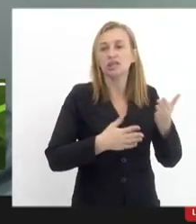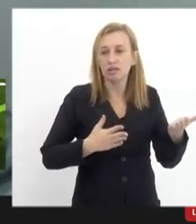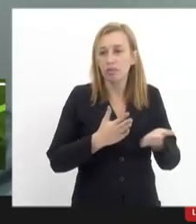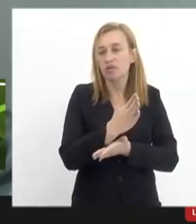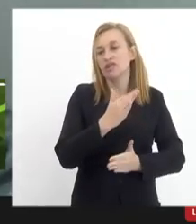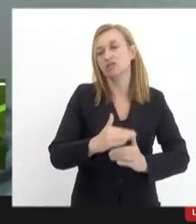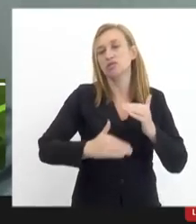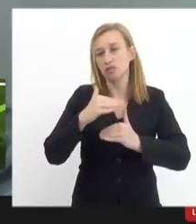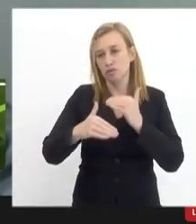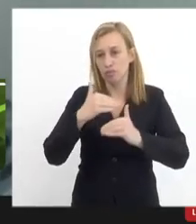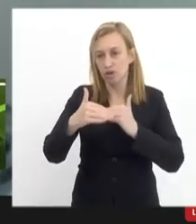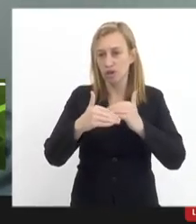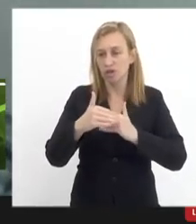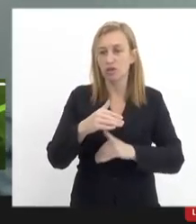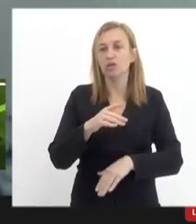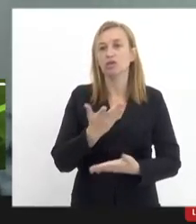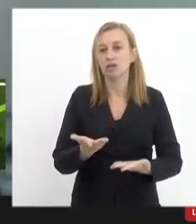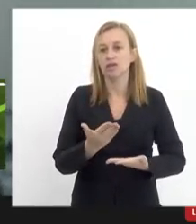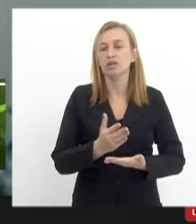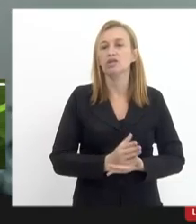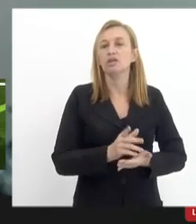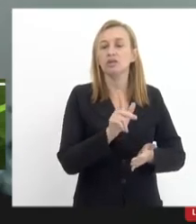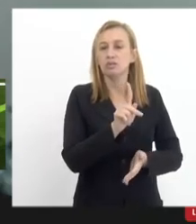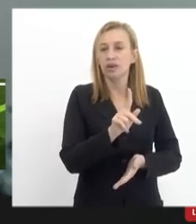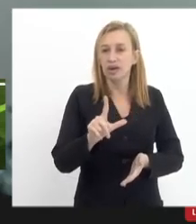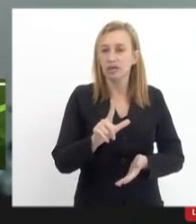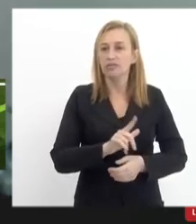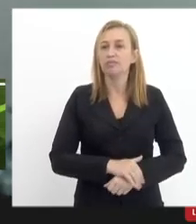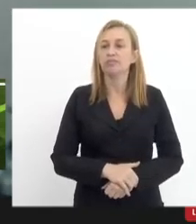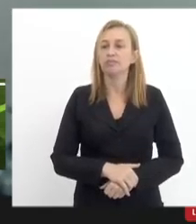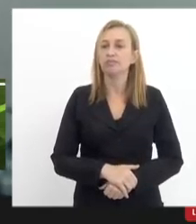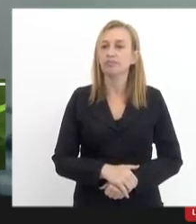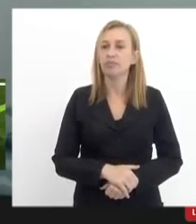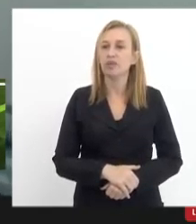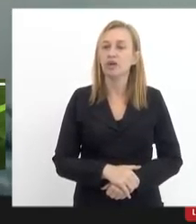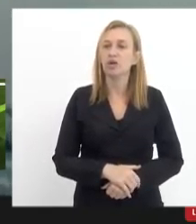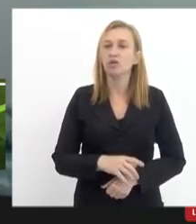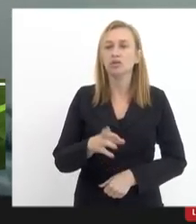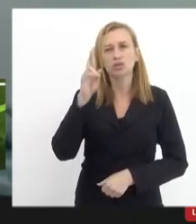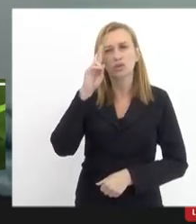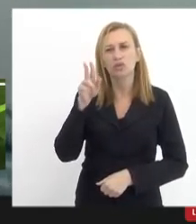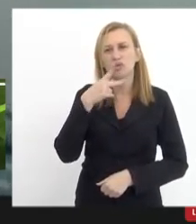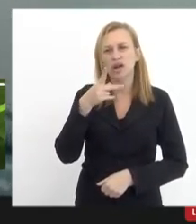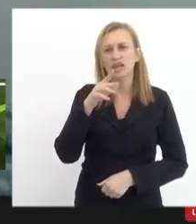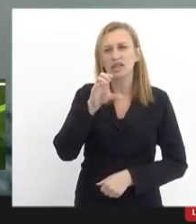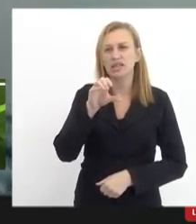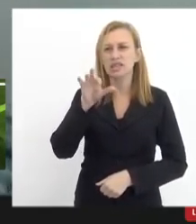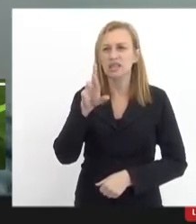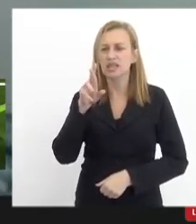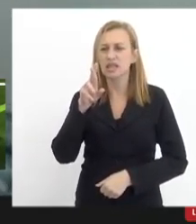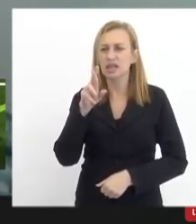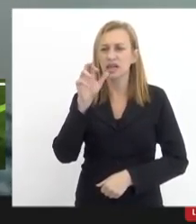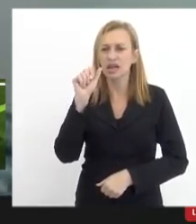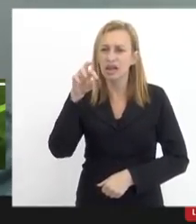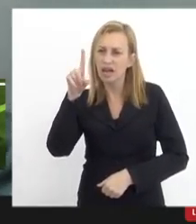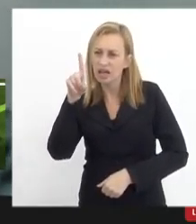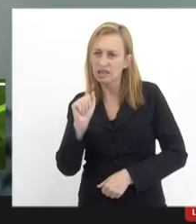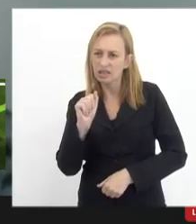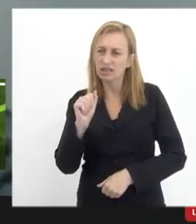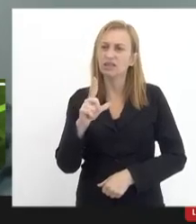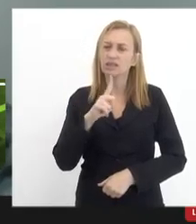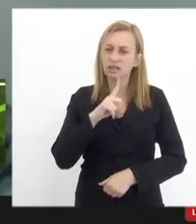desenvolvimento desse dossiê. E o senhor fala em Ciranda, a gente tem uma salvaguarda com a